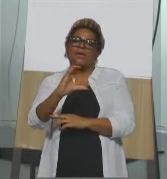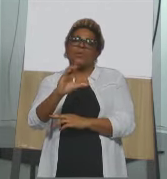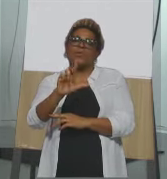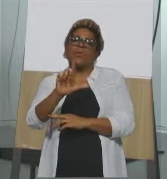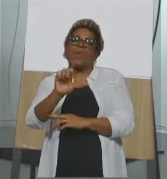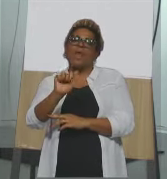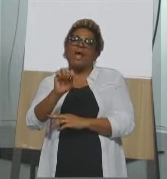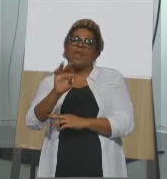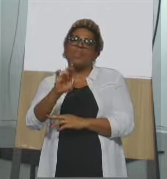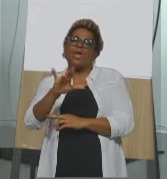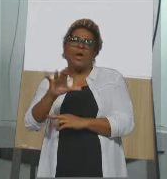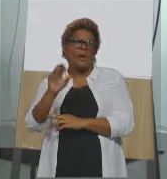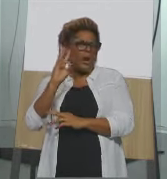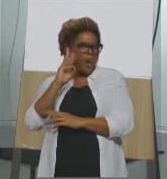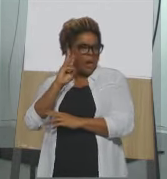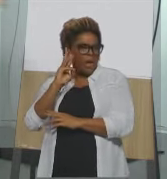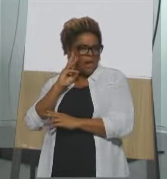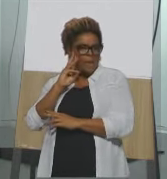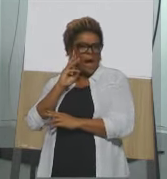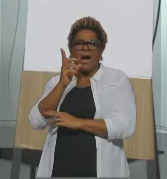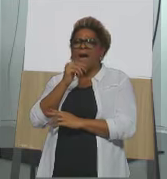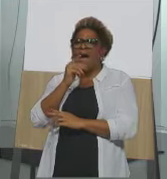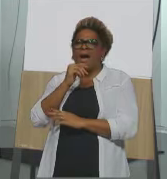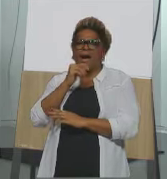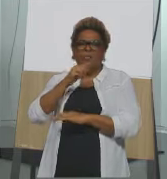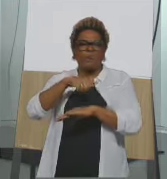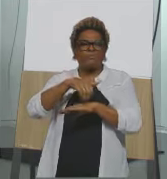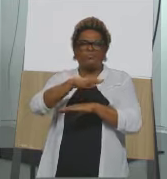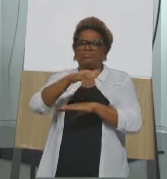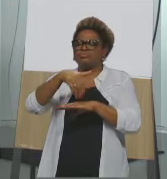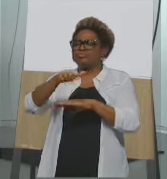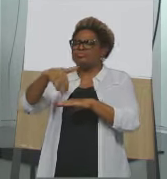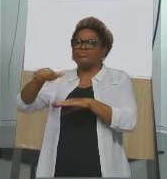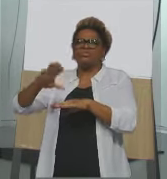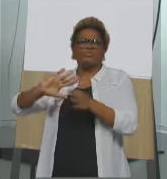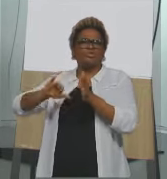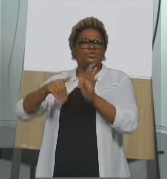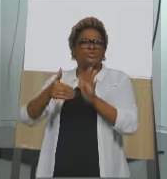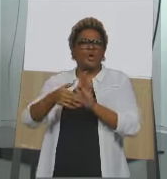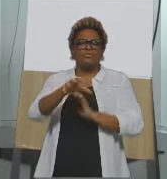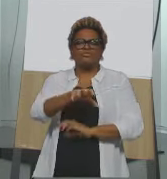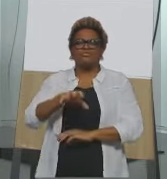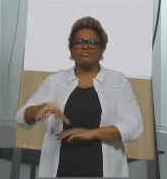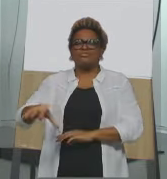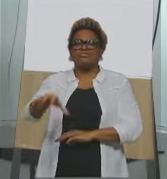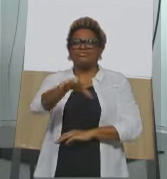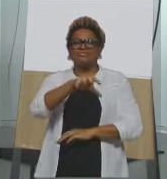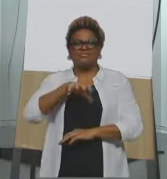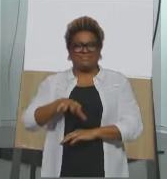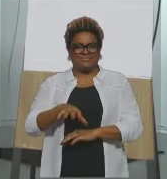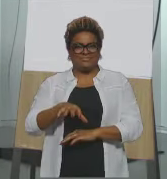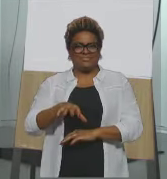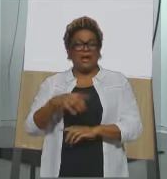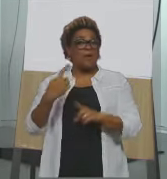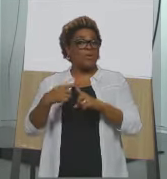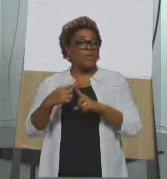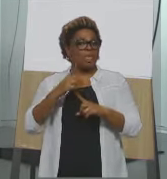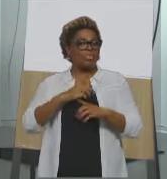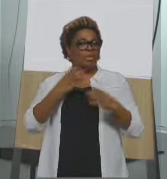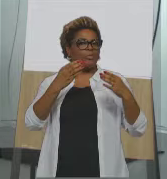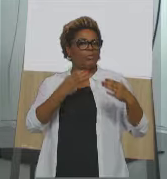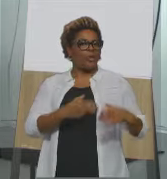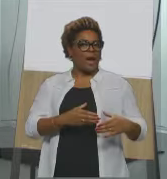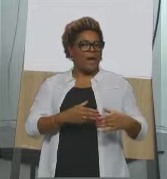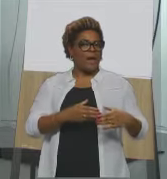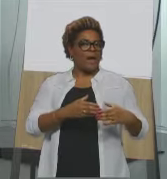planícies, desce, né, várias regiões, por causa, né, que ela tem uma estação de tratamento, que tem uma bomba que vai bombear essa